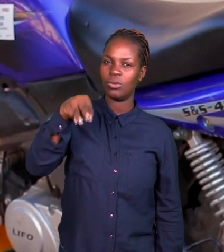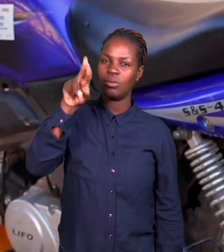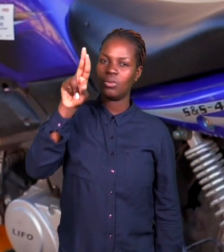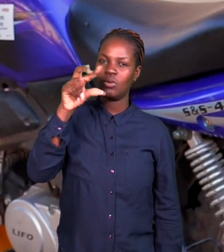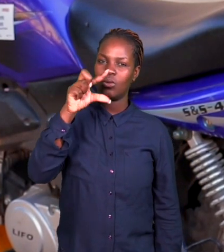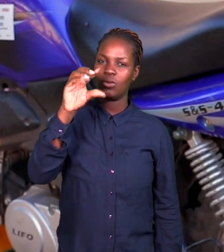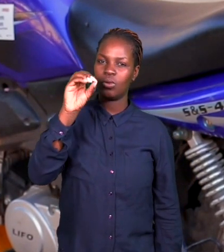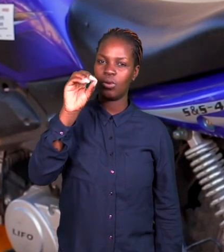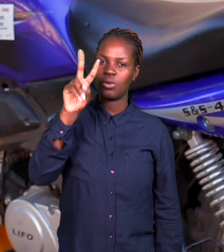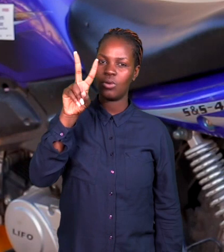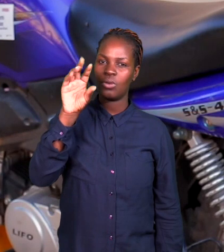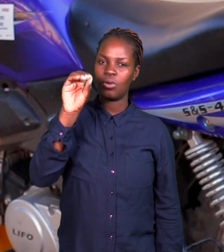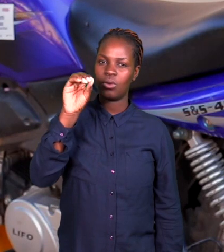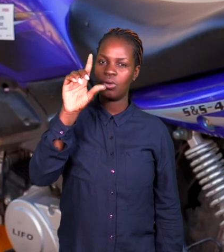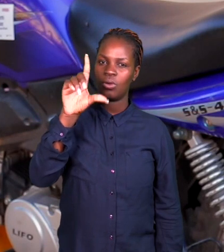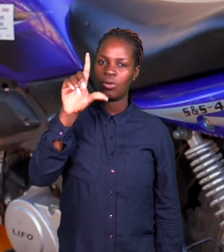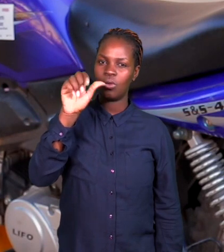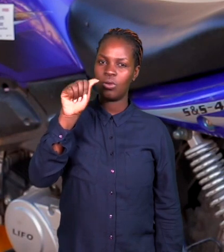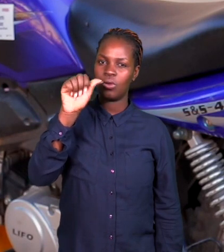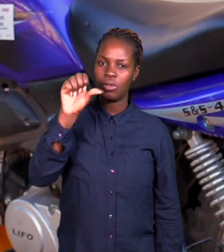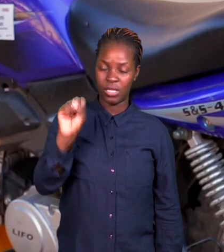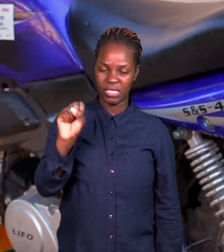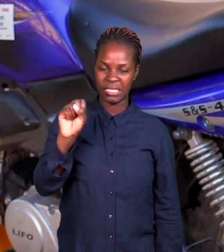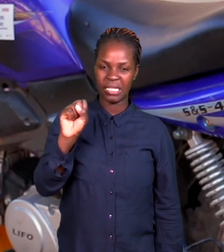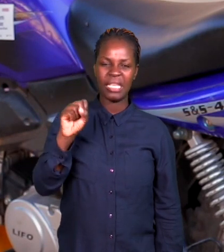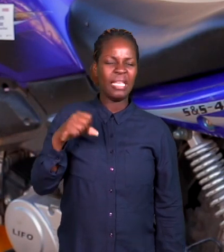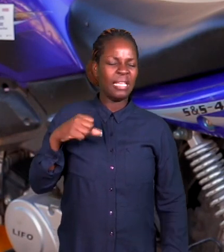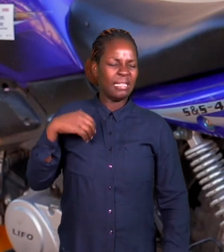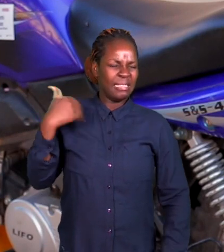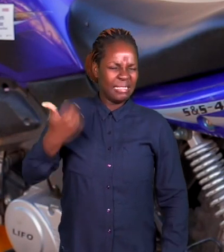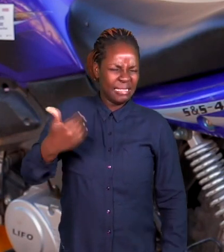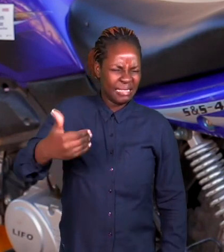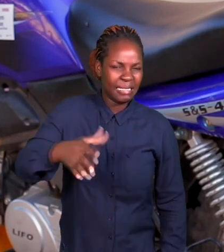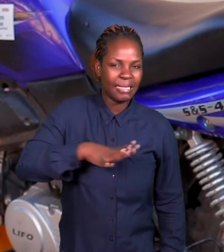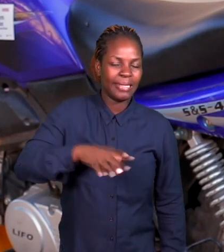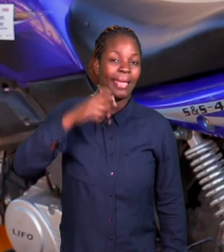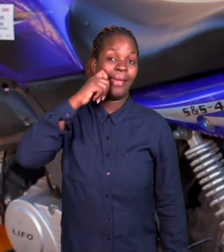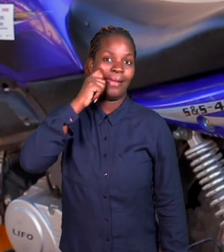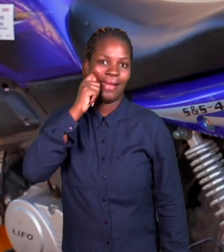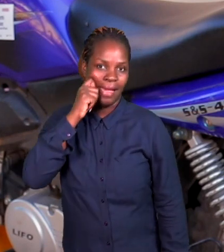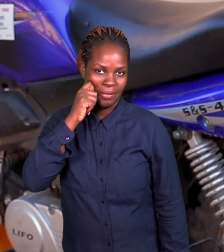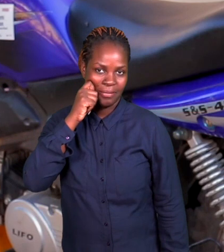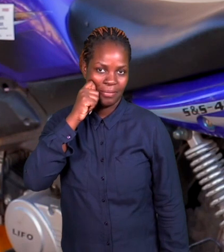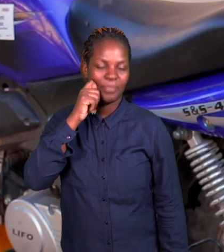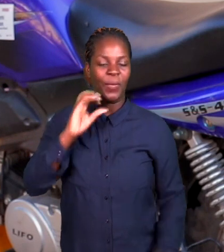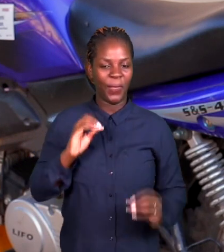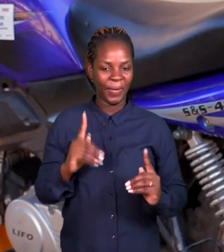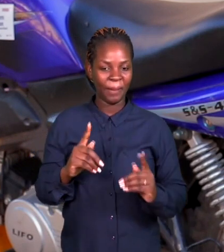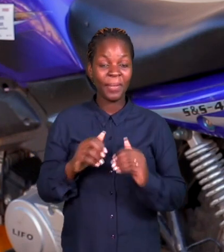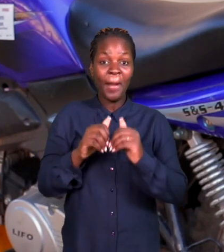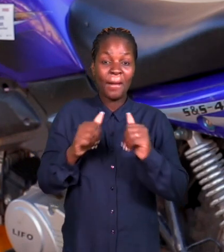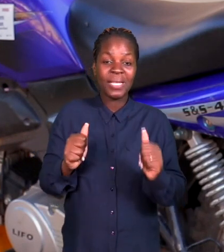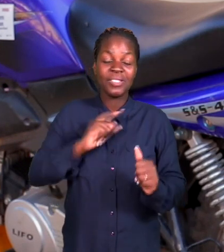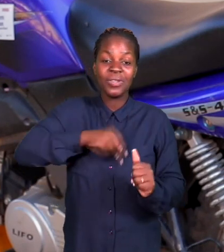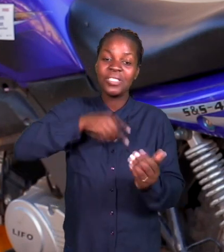distrito que basicamente é produtor de carne. E quando nós entramos com a questão da alimentação, falamos mais